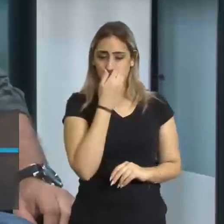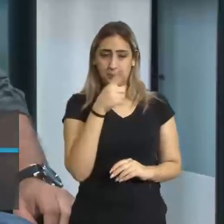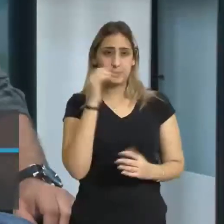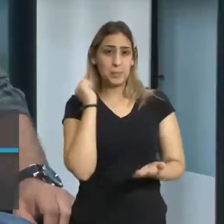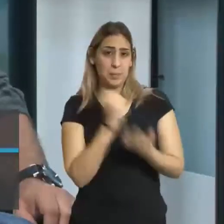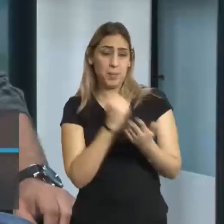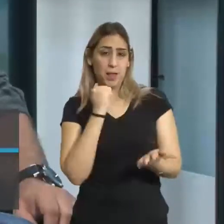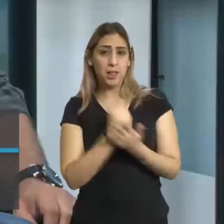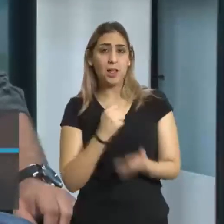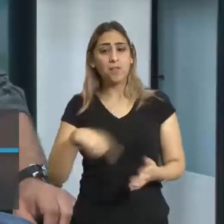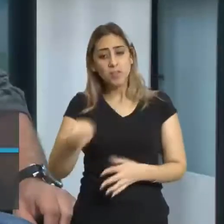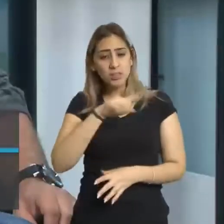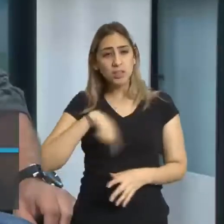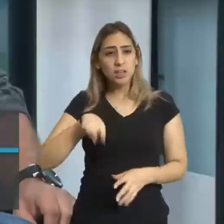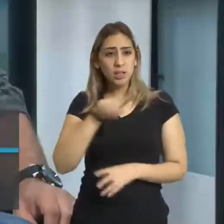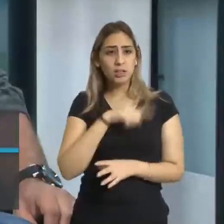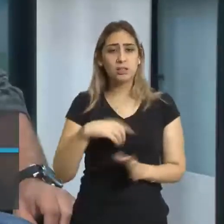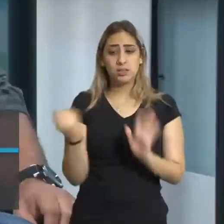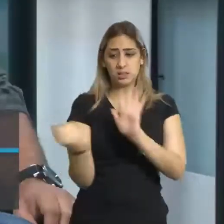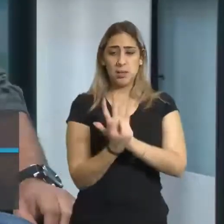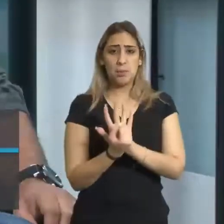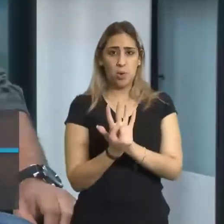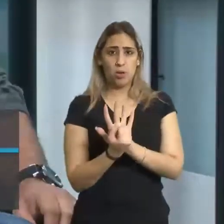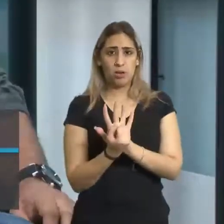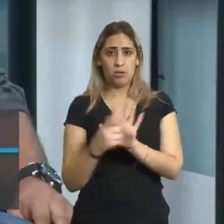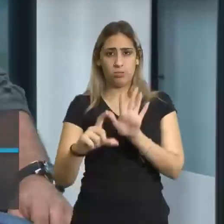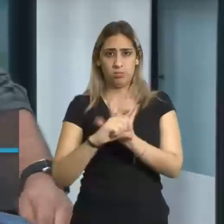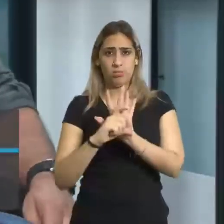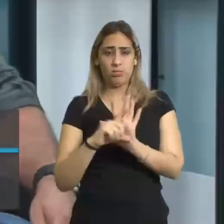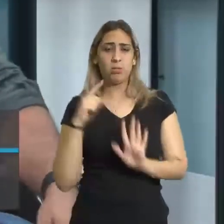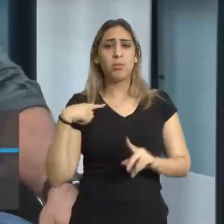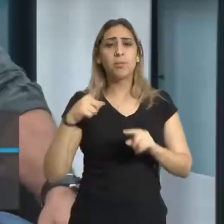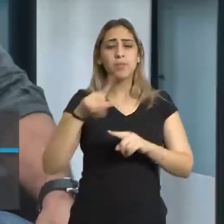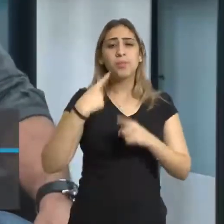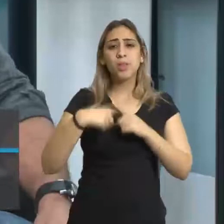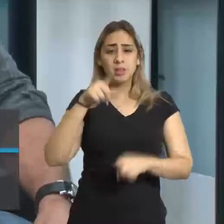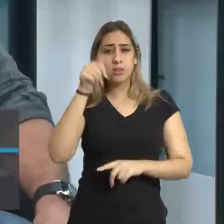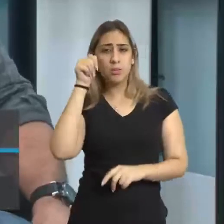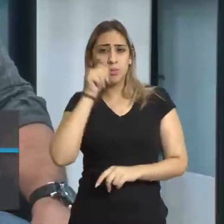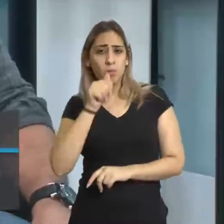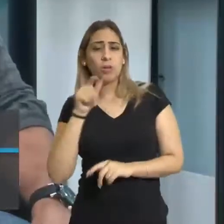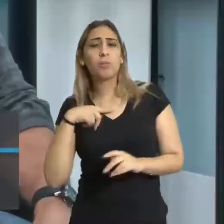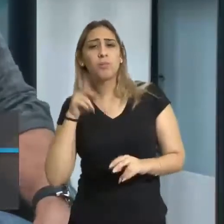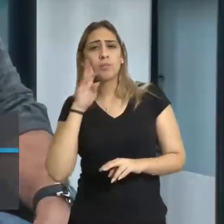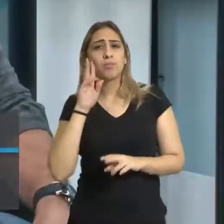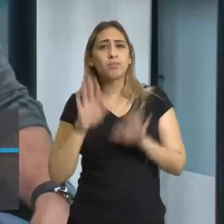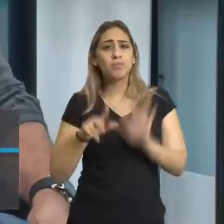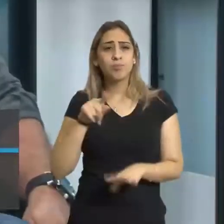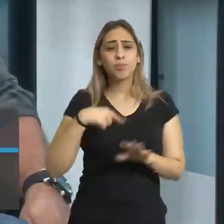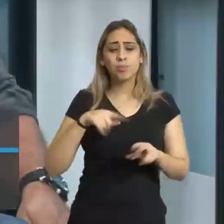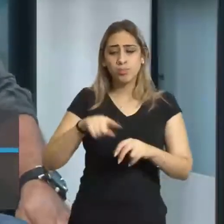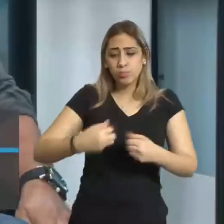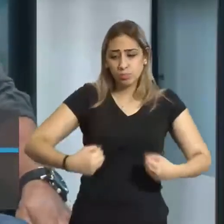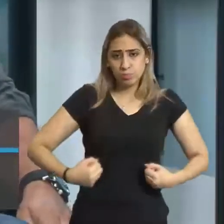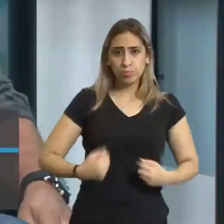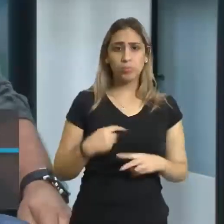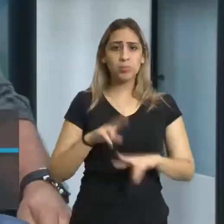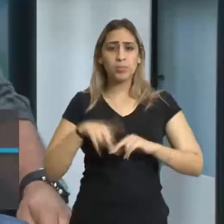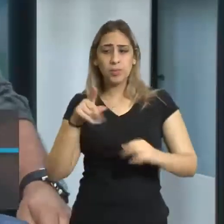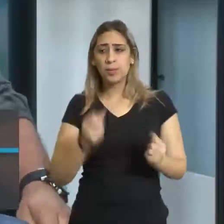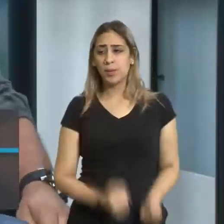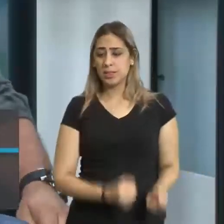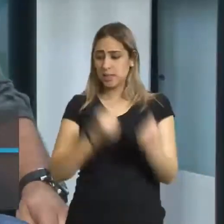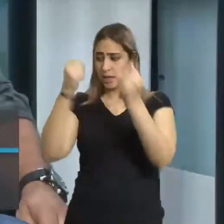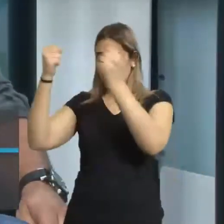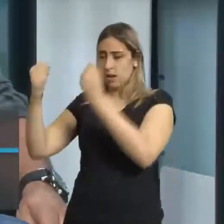matava se ele simbolicamente antes de ir para casa e essa mulher ela provavelmente do tamanho dela e tudo mais ela era para ser